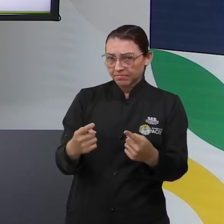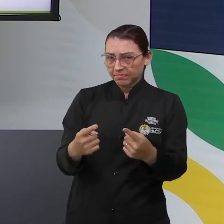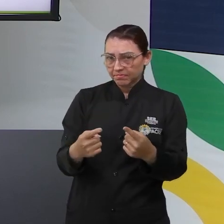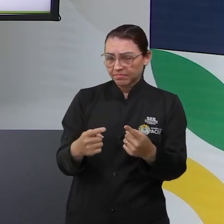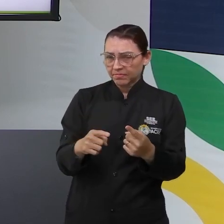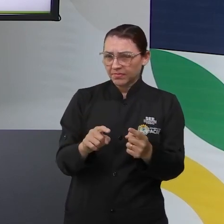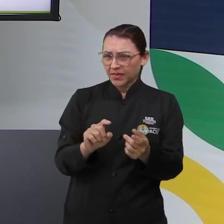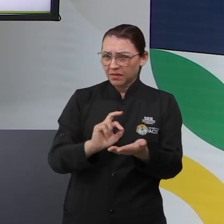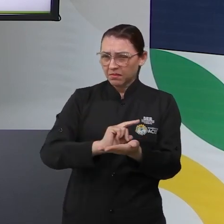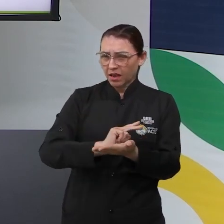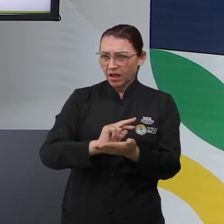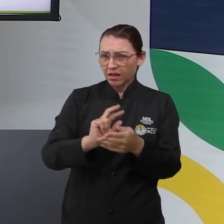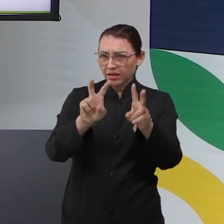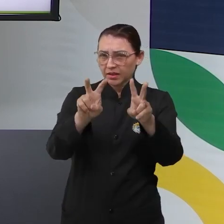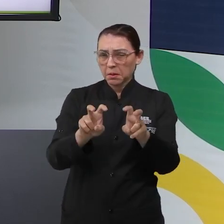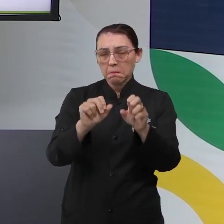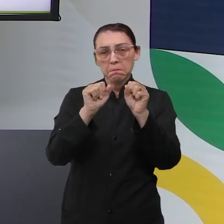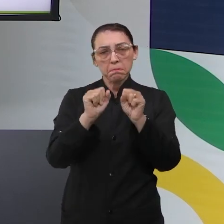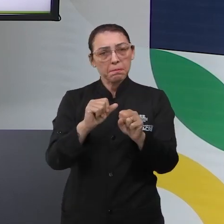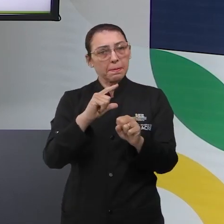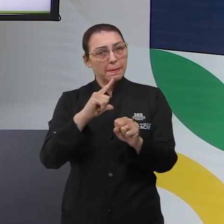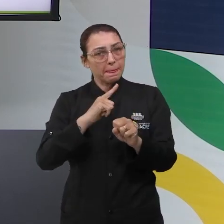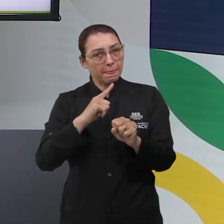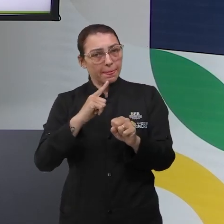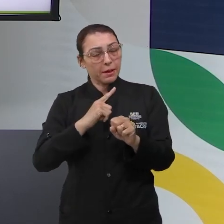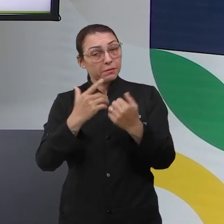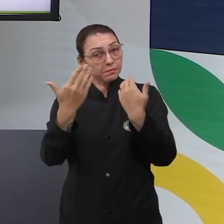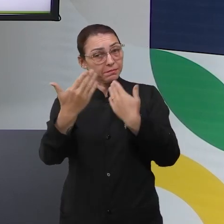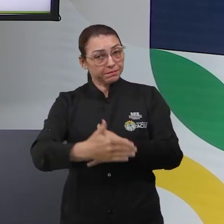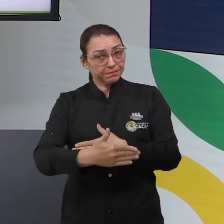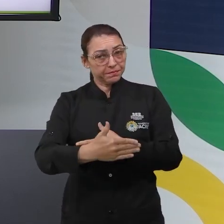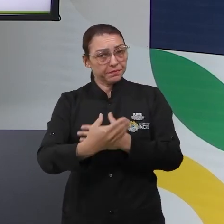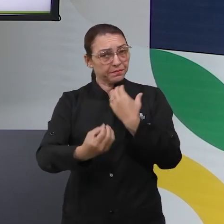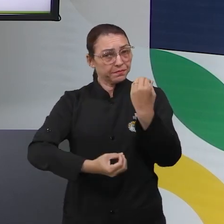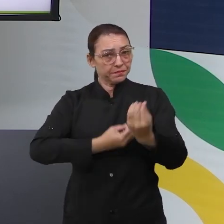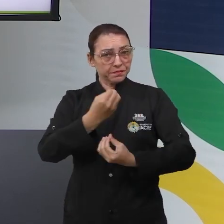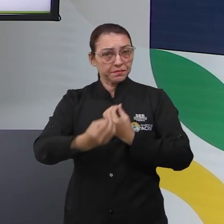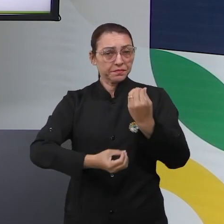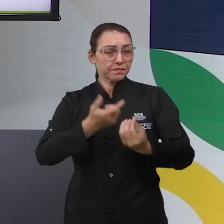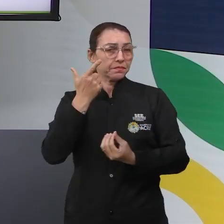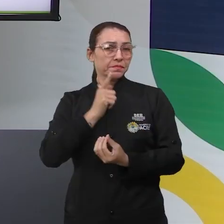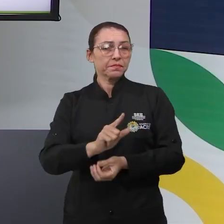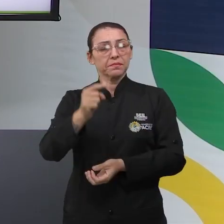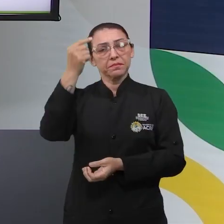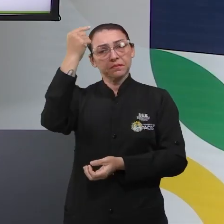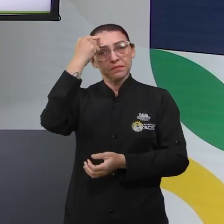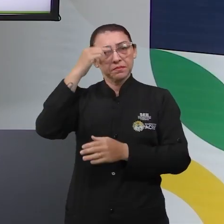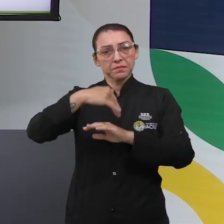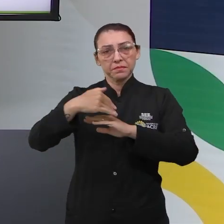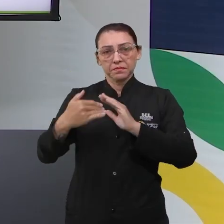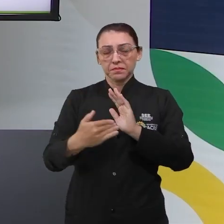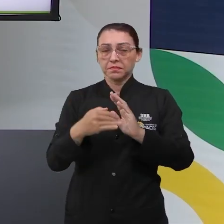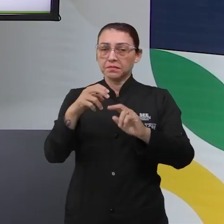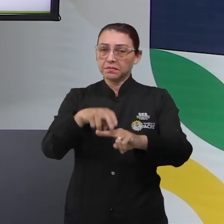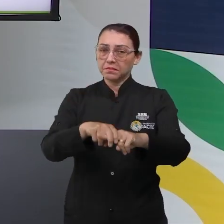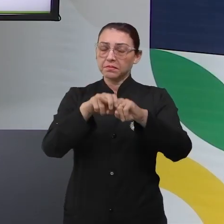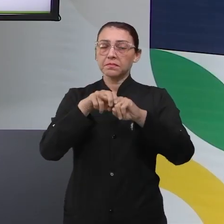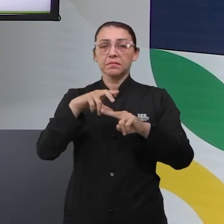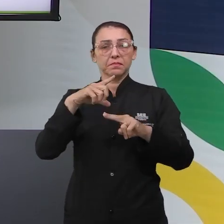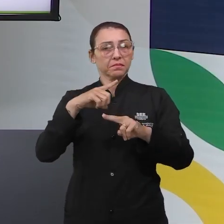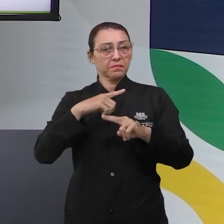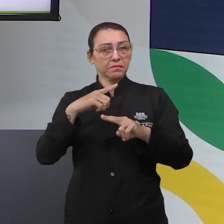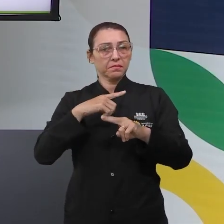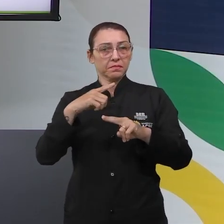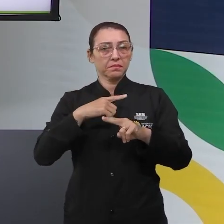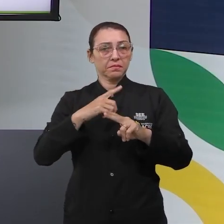tantos temas que podem cair na prova, como é que eu vou conseguir pensar em tudo? Por isso que nós temos os